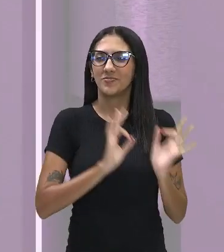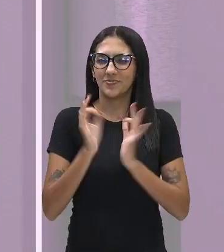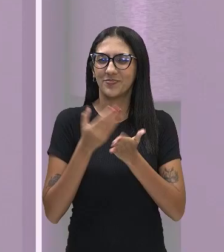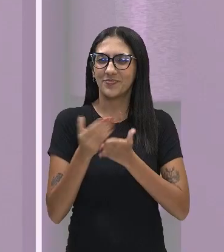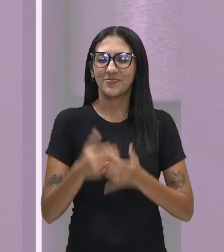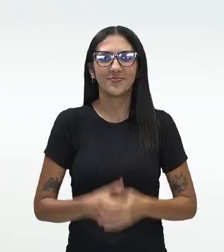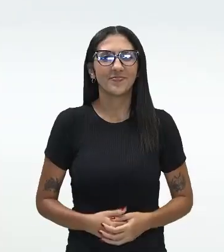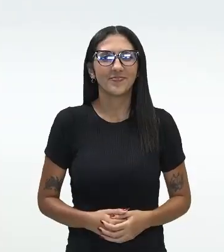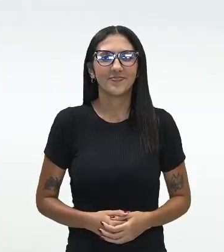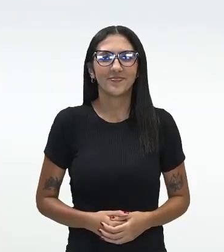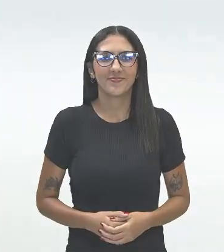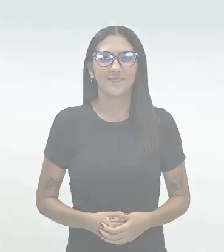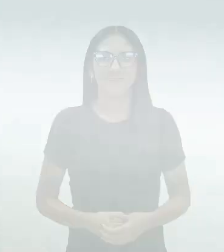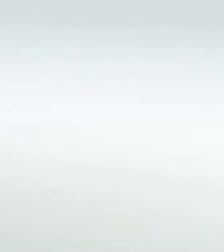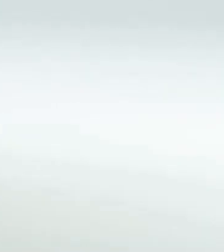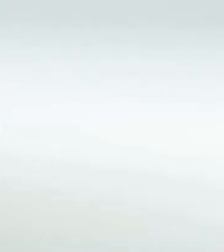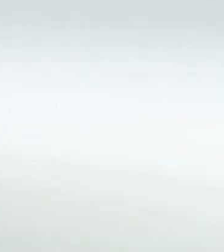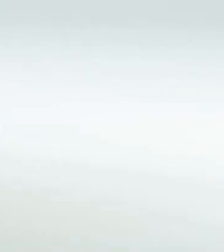vamos à nossa aula.